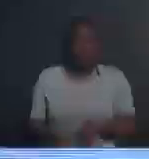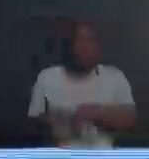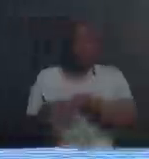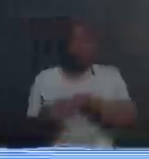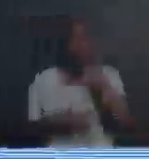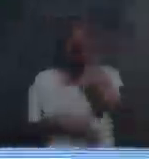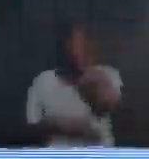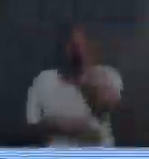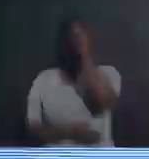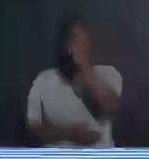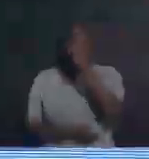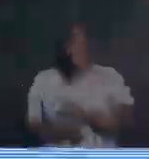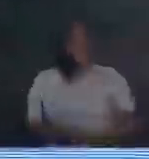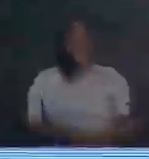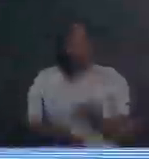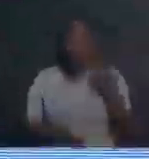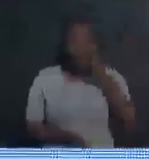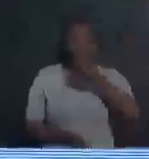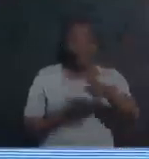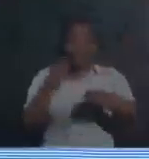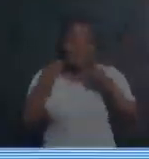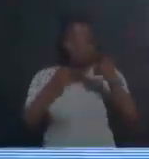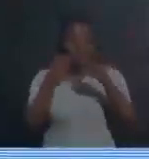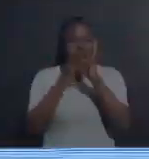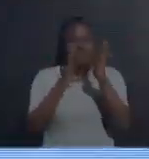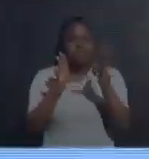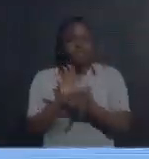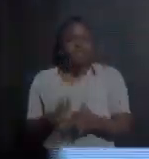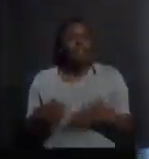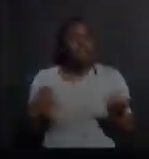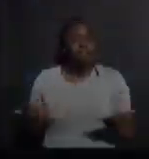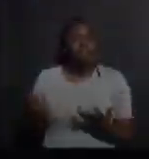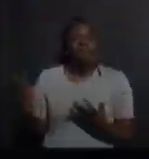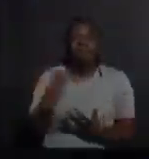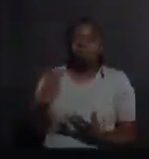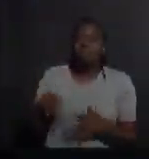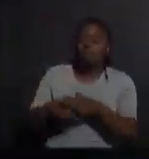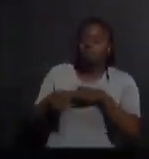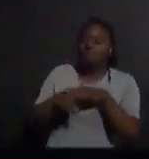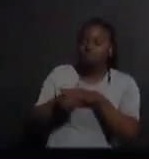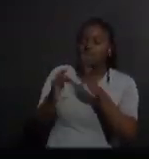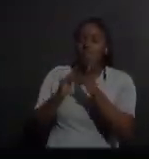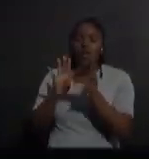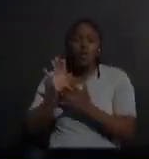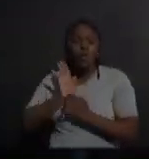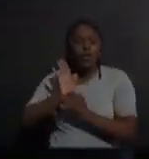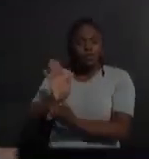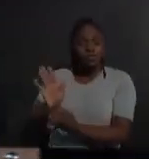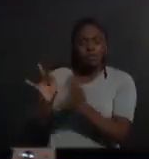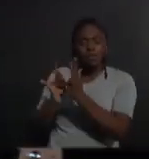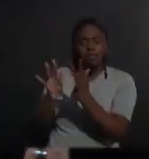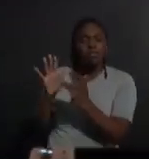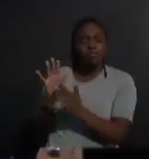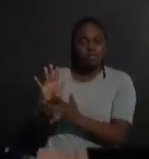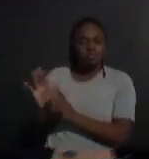besta. Aí, coisa que falar de Jesus. Aí a gente ficou conversando sobre Jesus. E eu fui mostrando para eles Jesus de uma forma